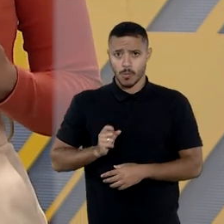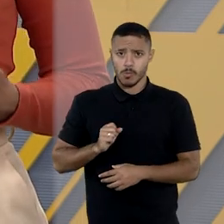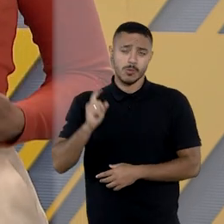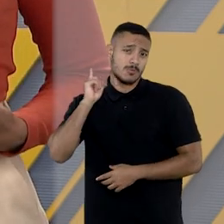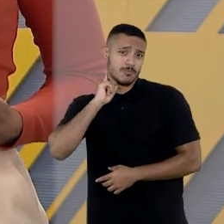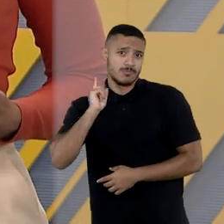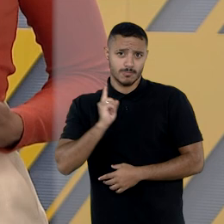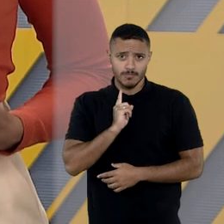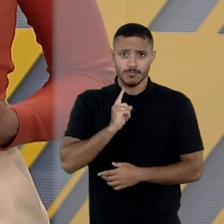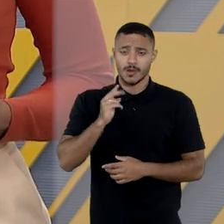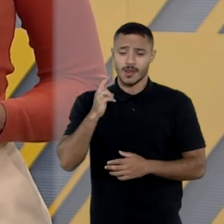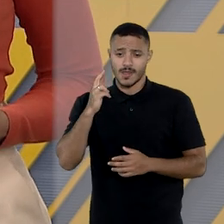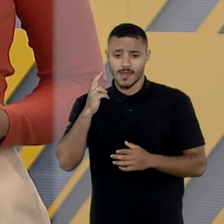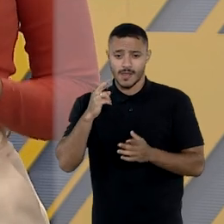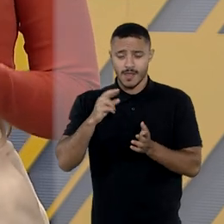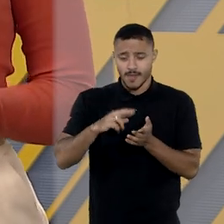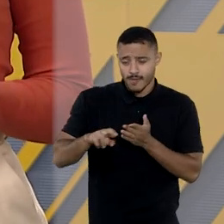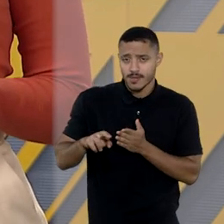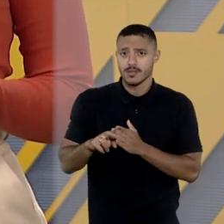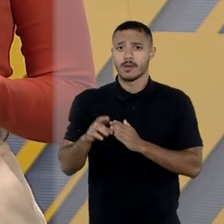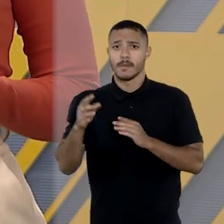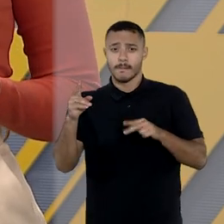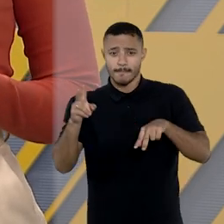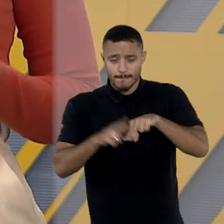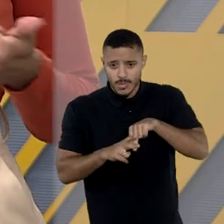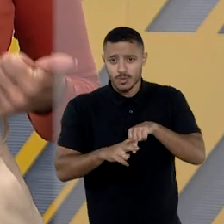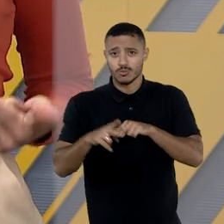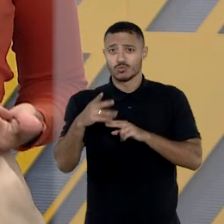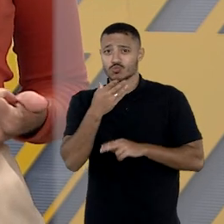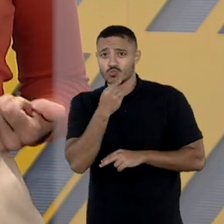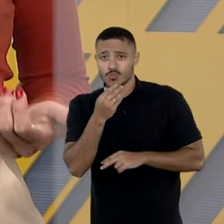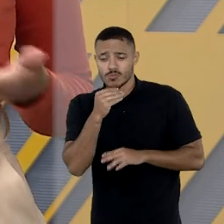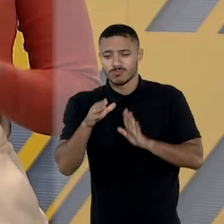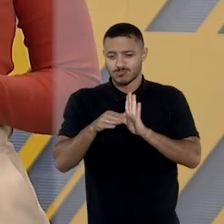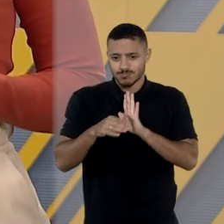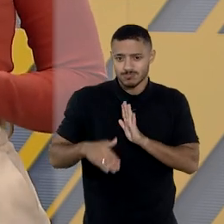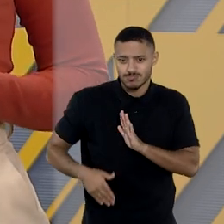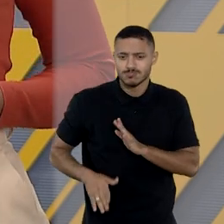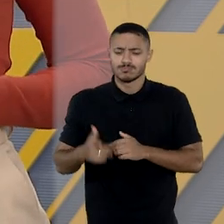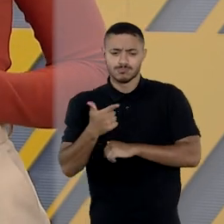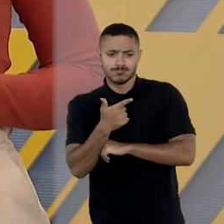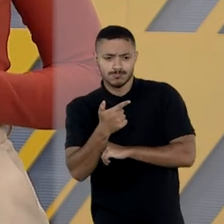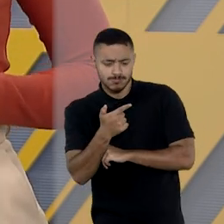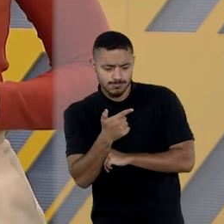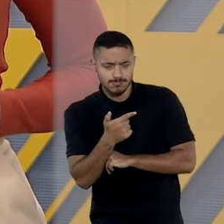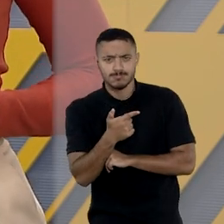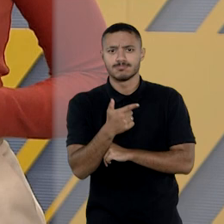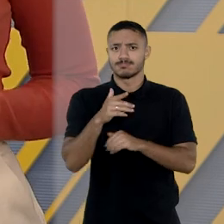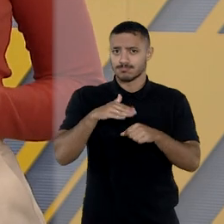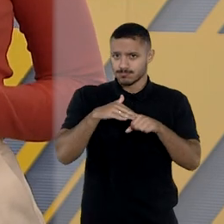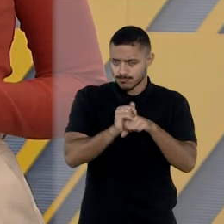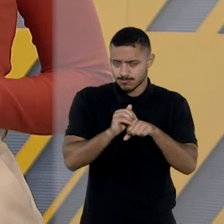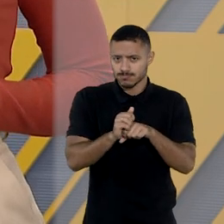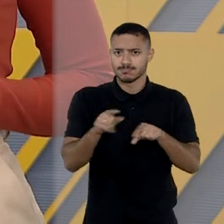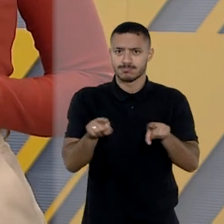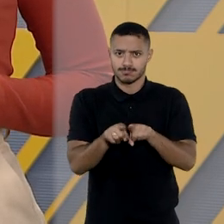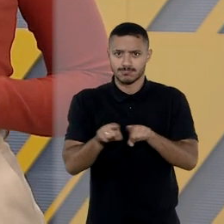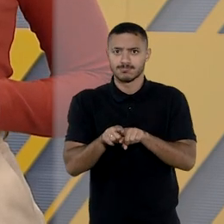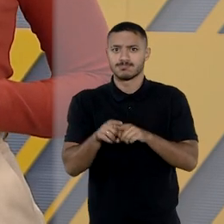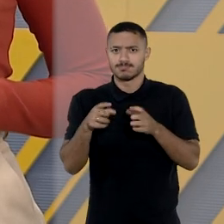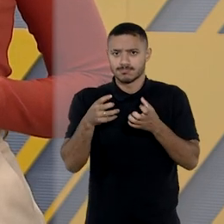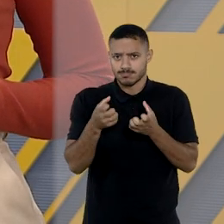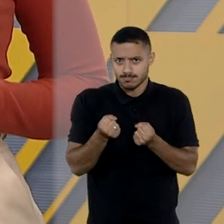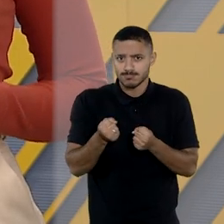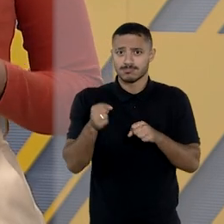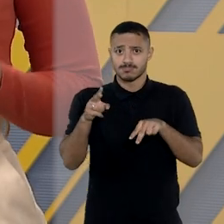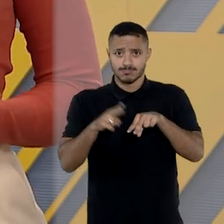para revogar a prisão domiciliar de um homem condenado por extorsão com emprego de arma de fogo e estupro. A concessão do